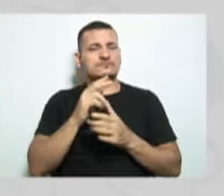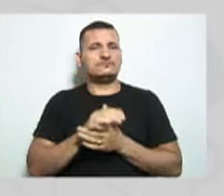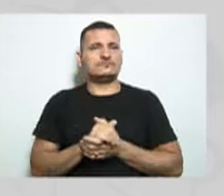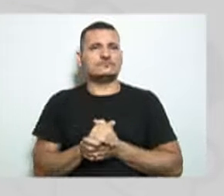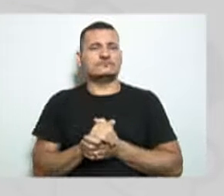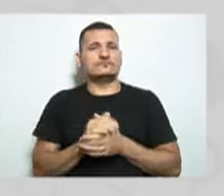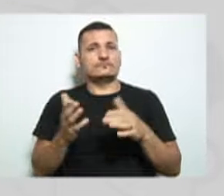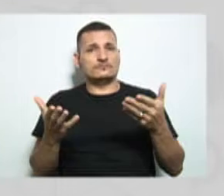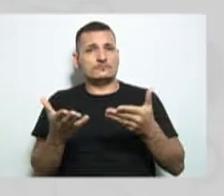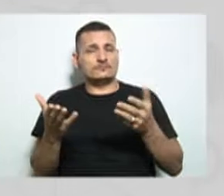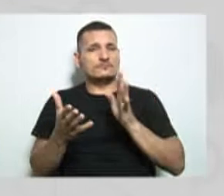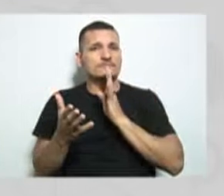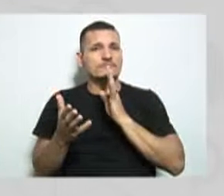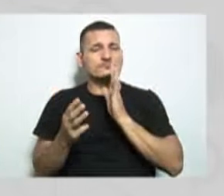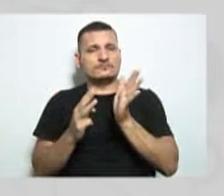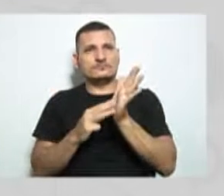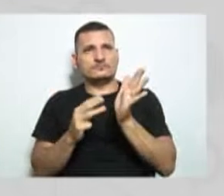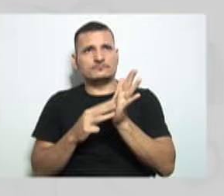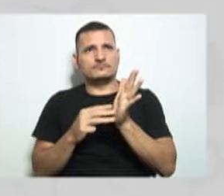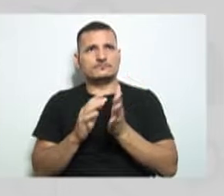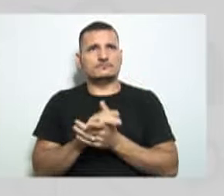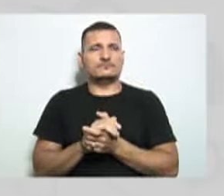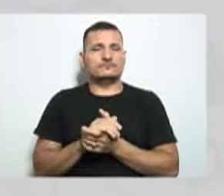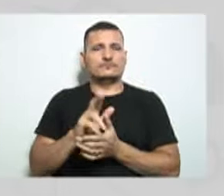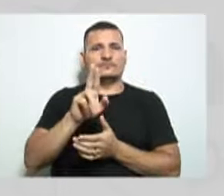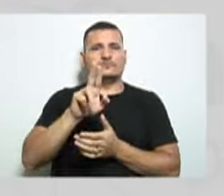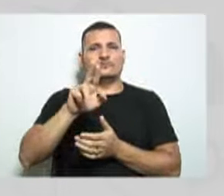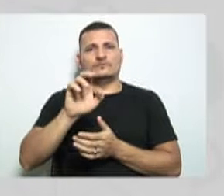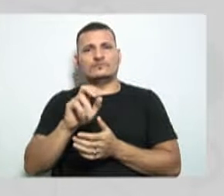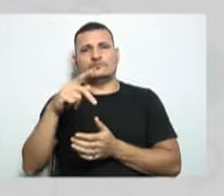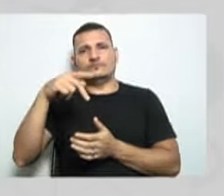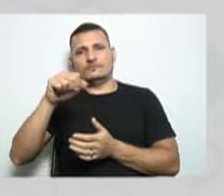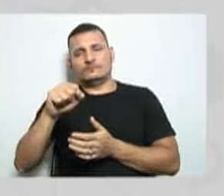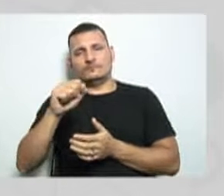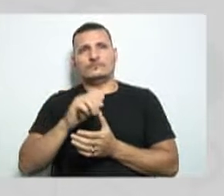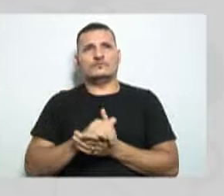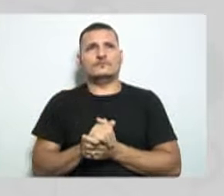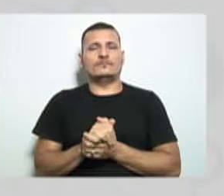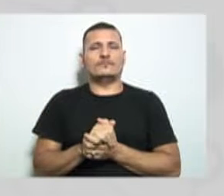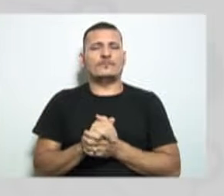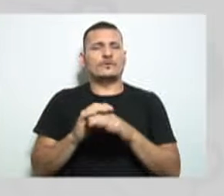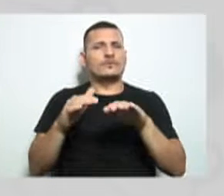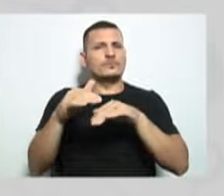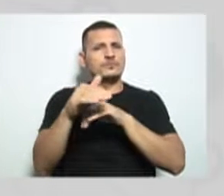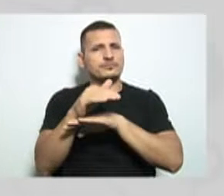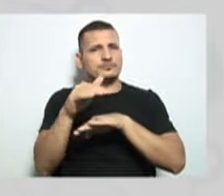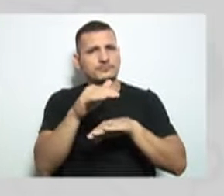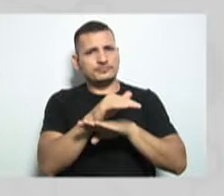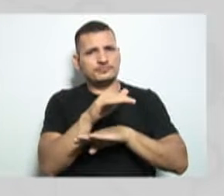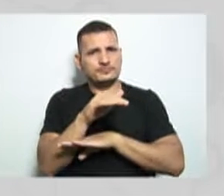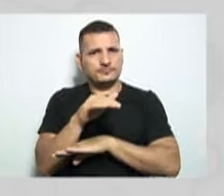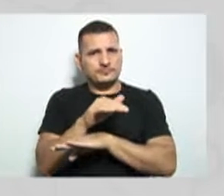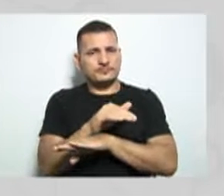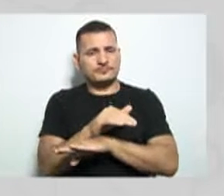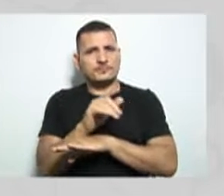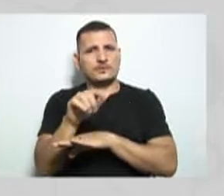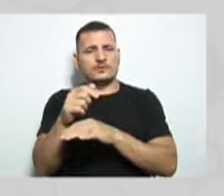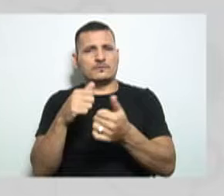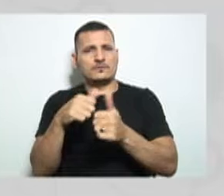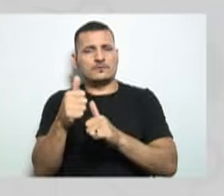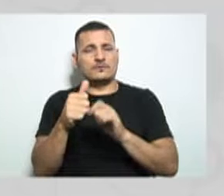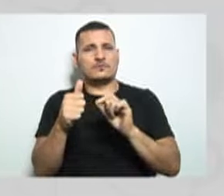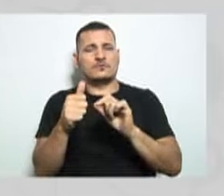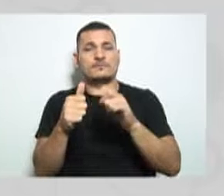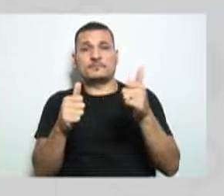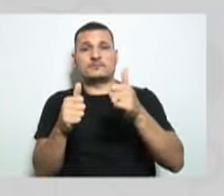Vamos conhecer agora o método UEPS. De acordo com esse critério, os estoques são avaliados com base nas primeiras aquisições. Assim,